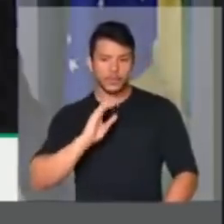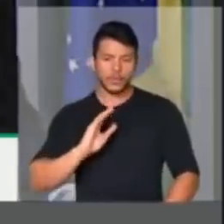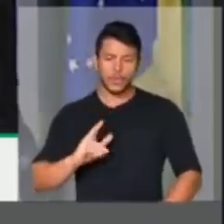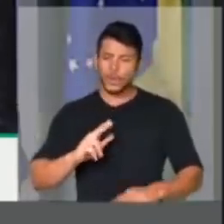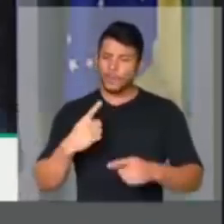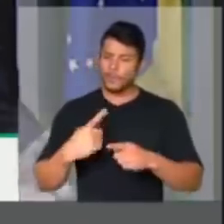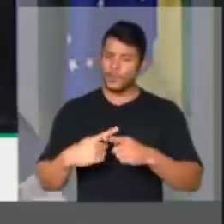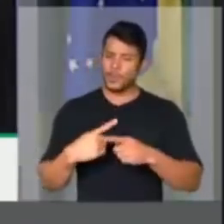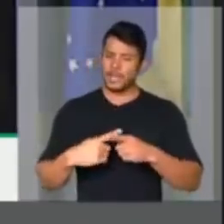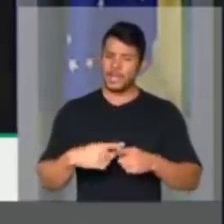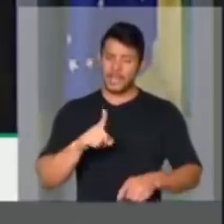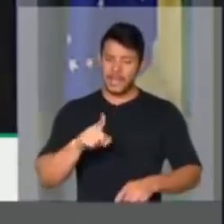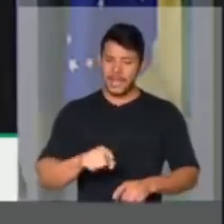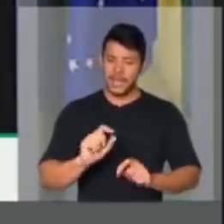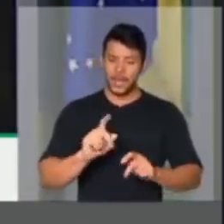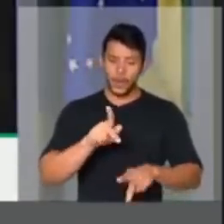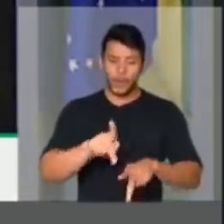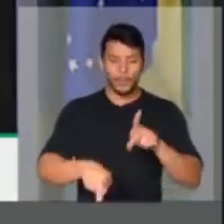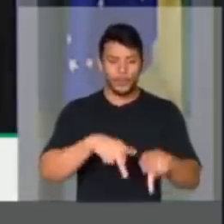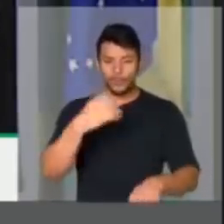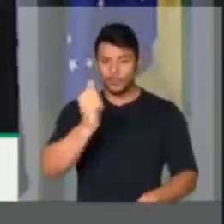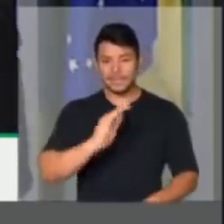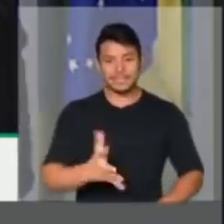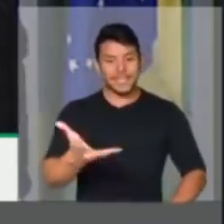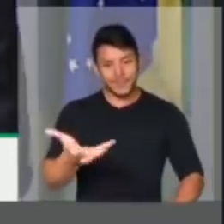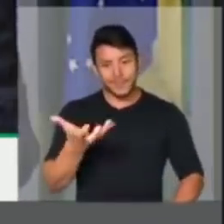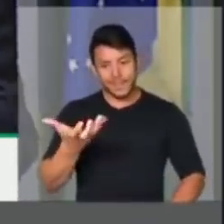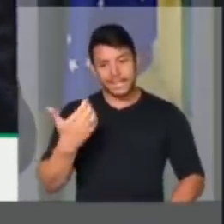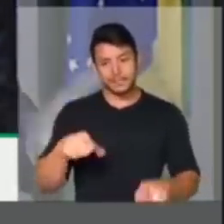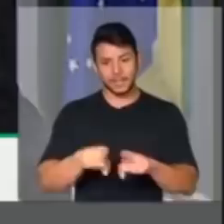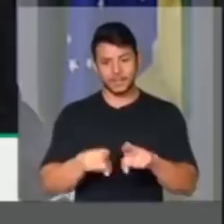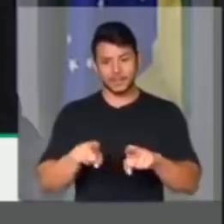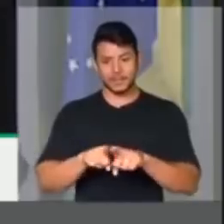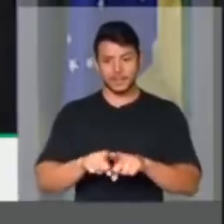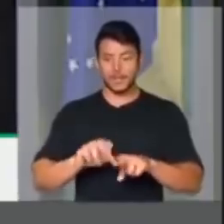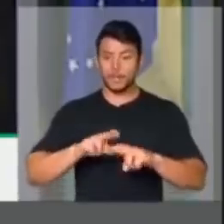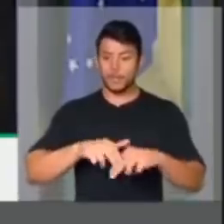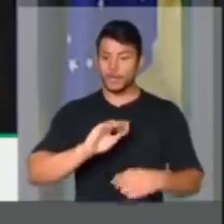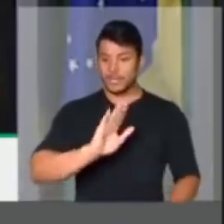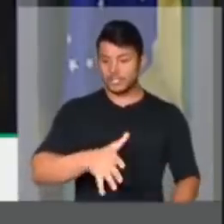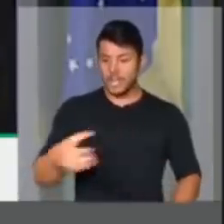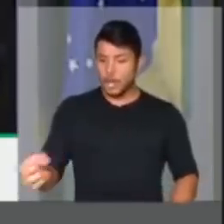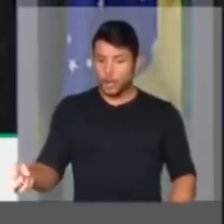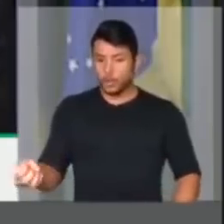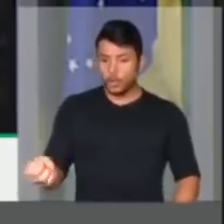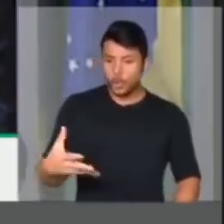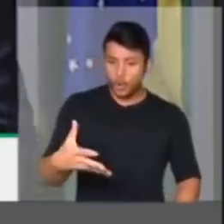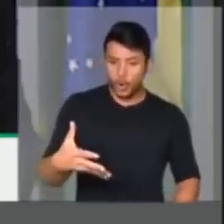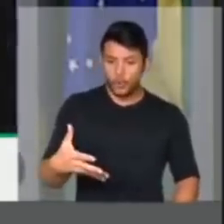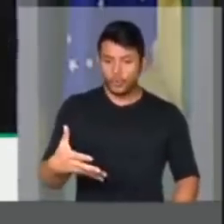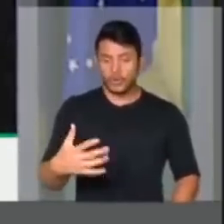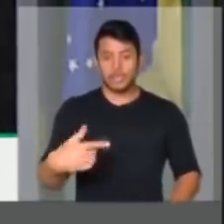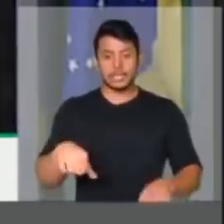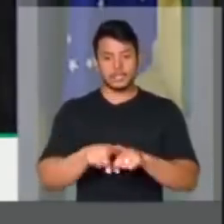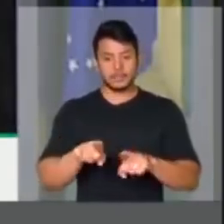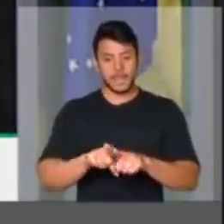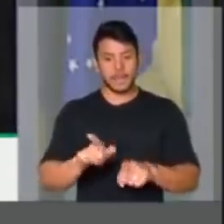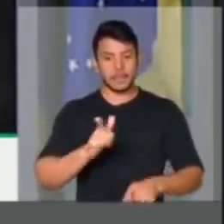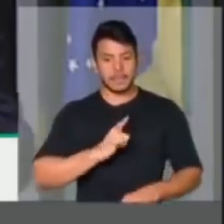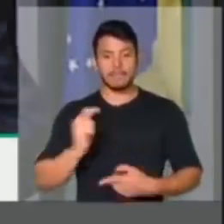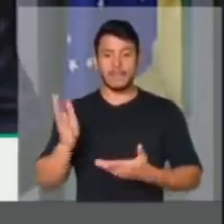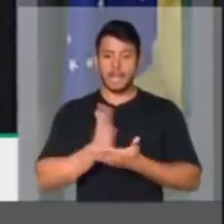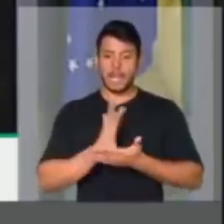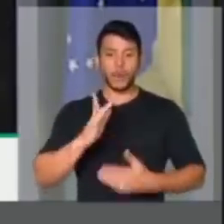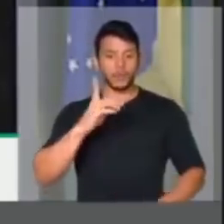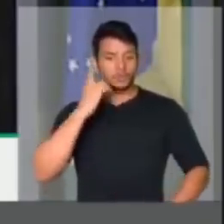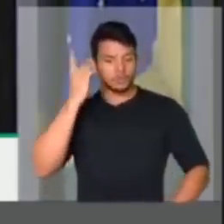Afinal, essa é a esperança do povo brasileiro, que, aliás, além de renovar enormemente o parlamento, também reconduziu muitos deputados que